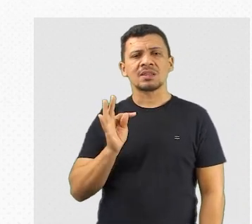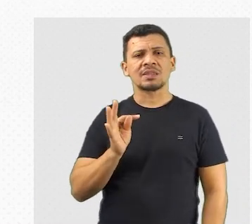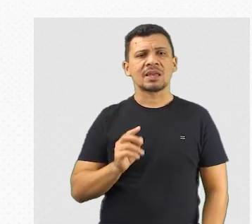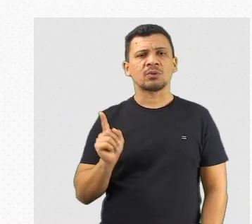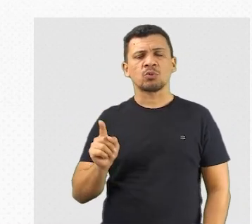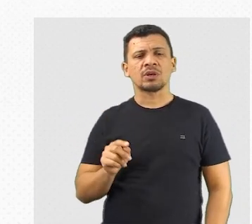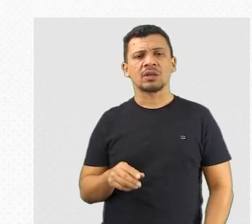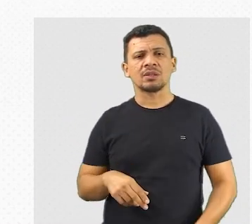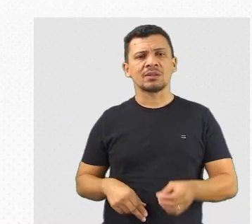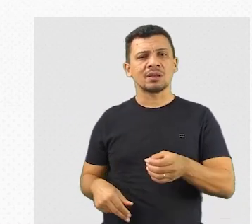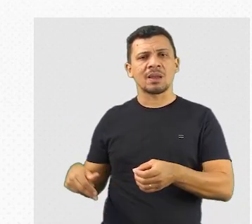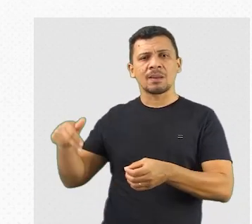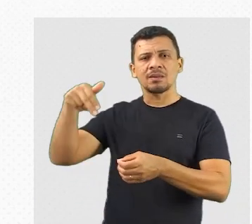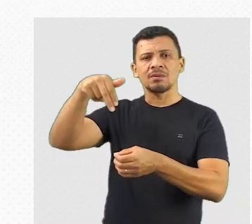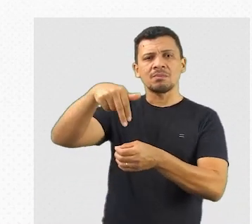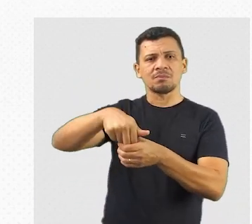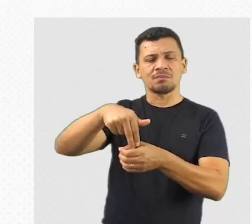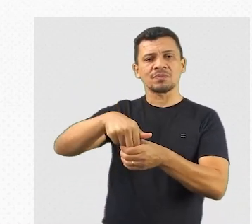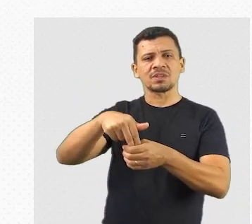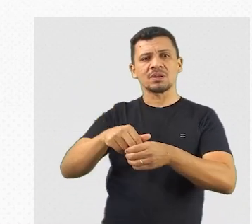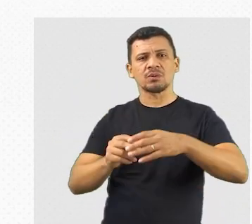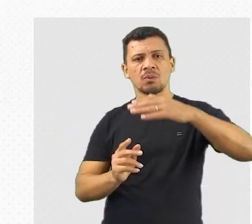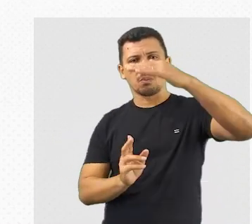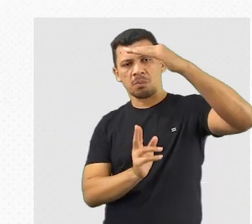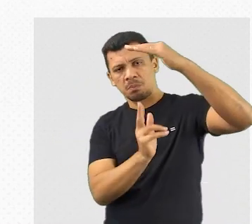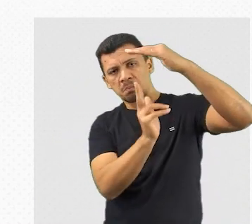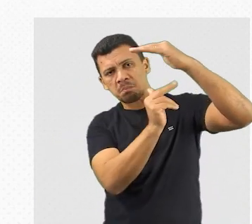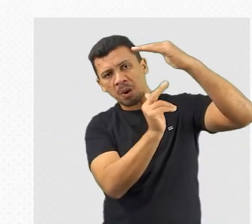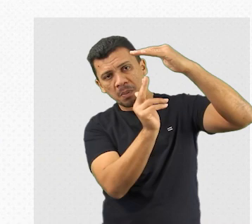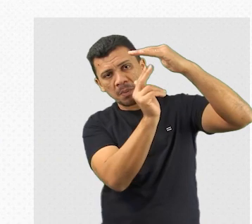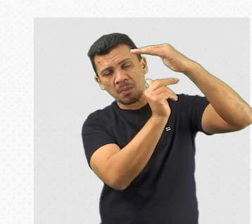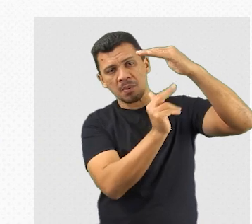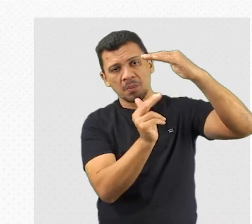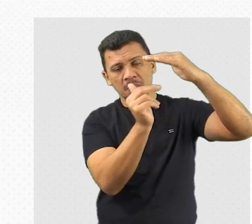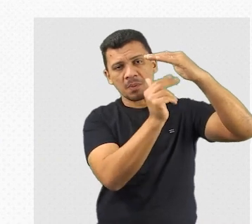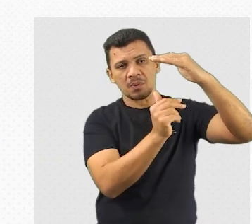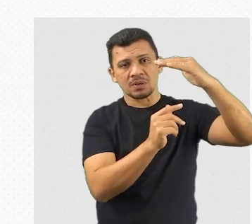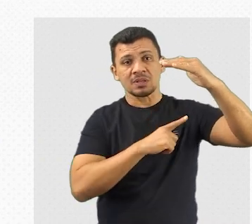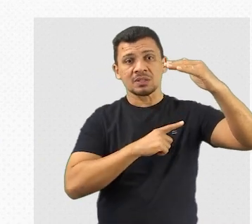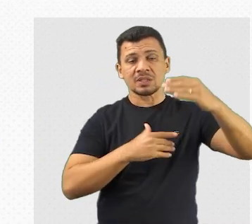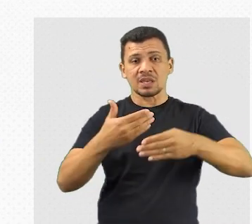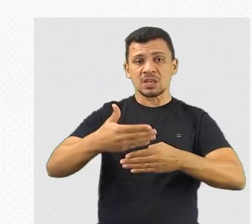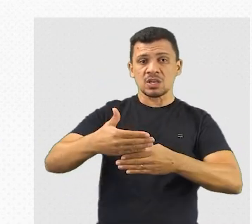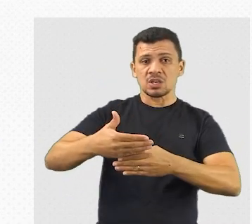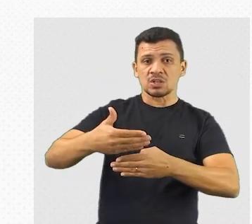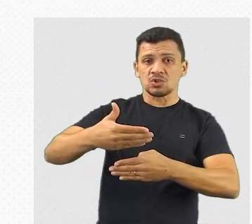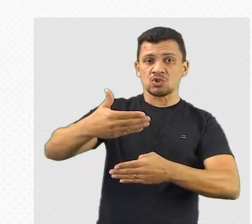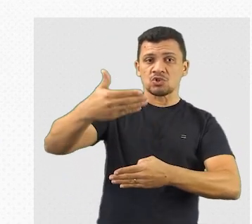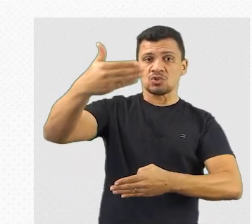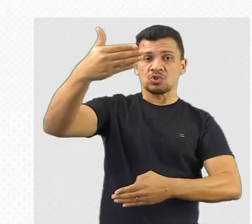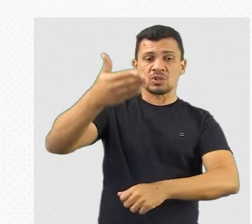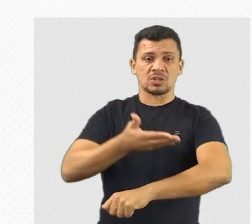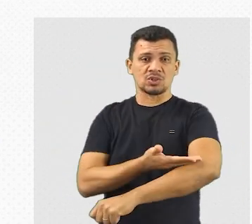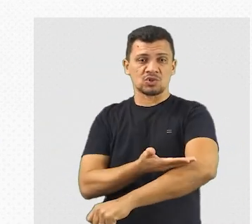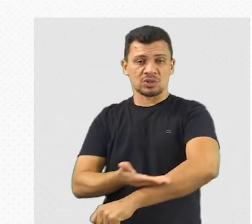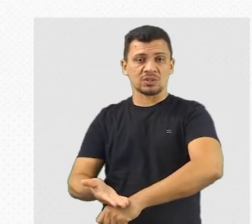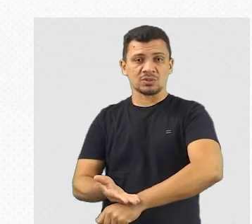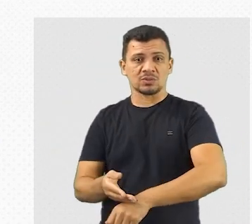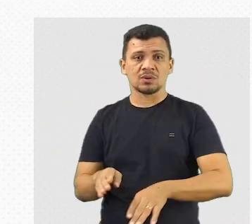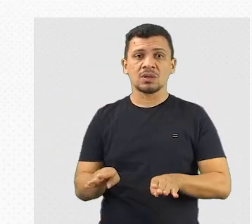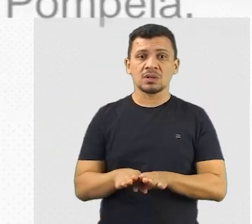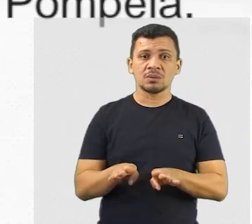afresco eu vou revestir, e eles já dominavam isso, gesso, uma variação do cimento para arquitetura, que a gente vai falar já